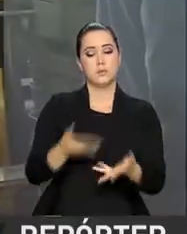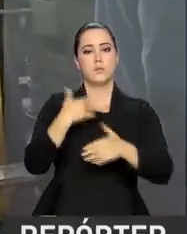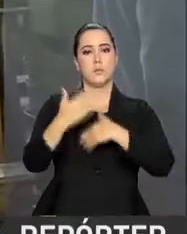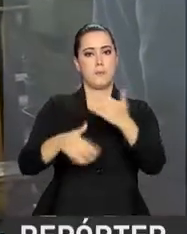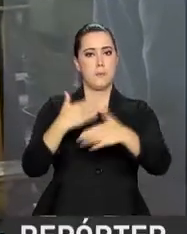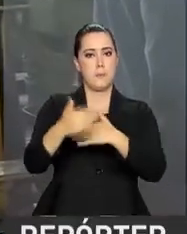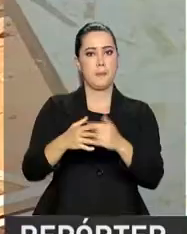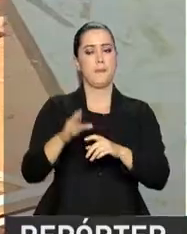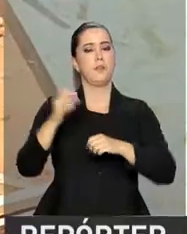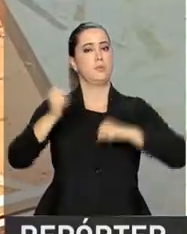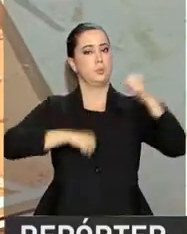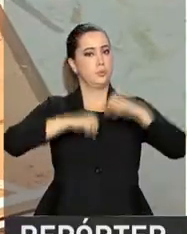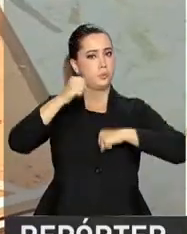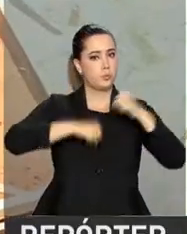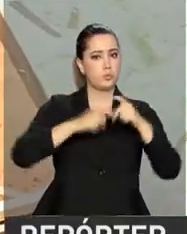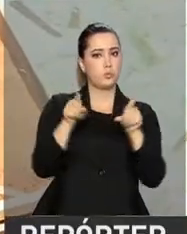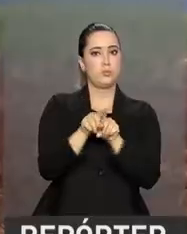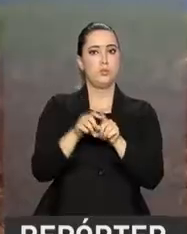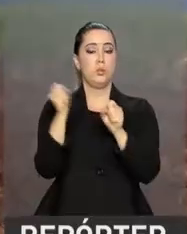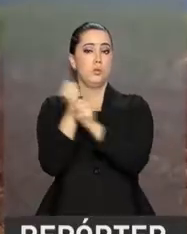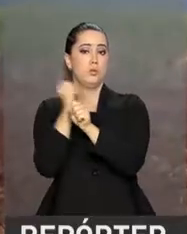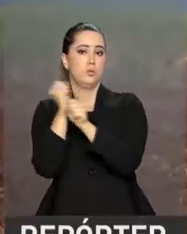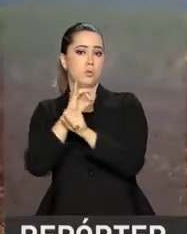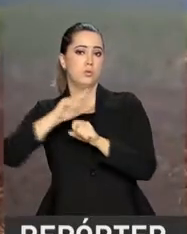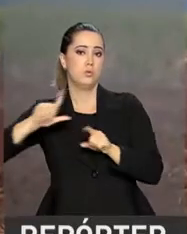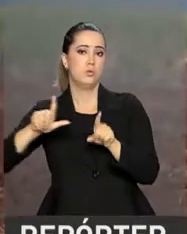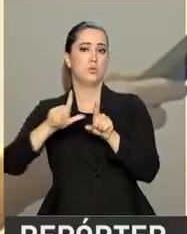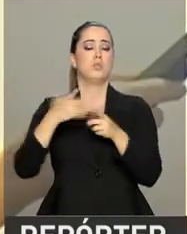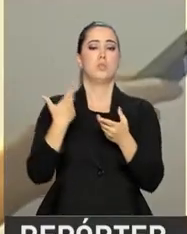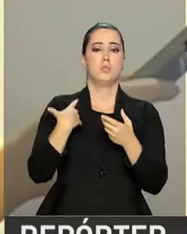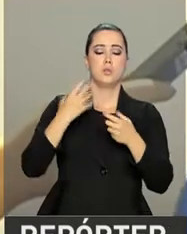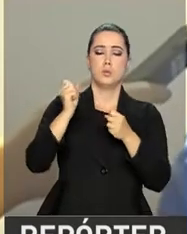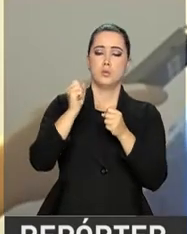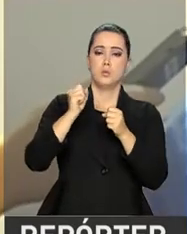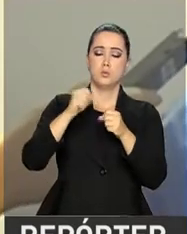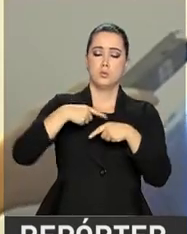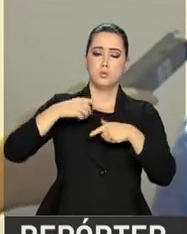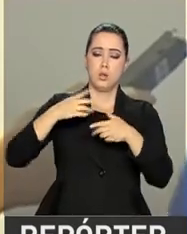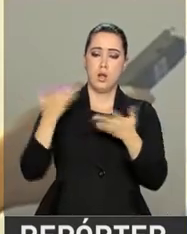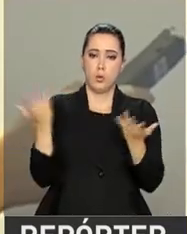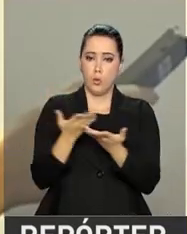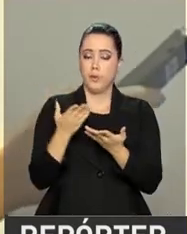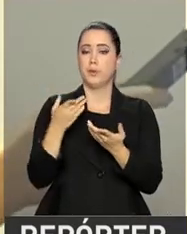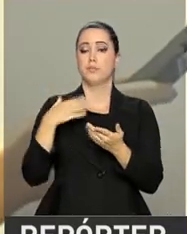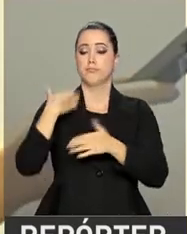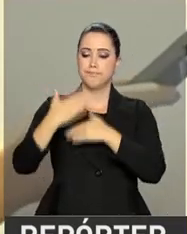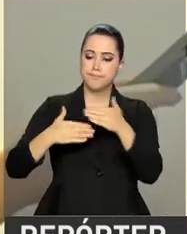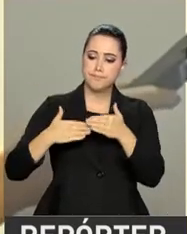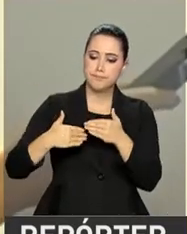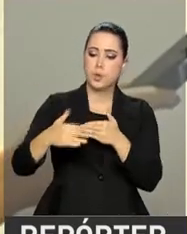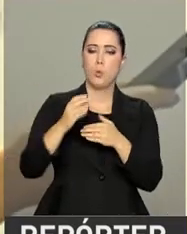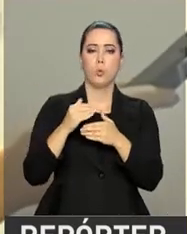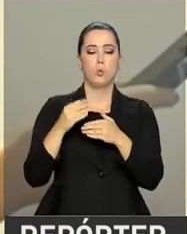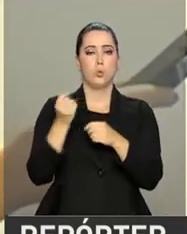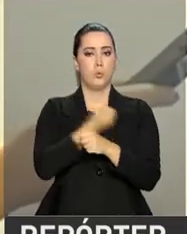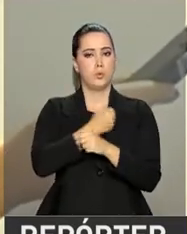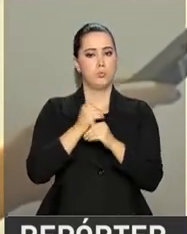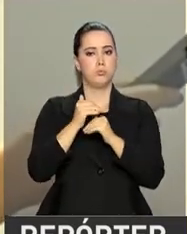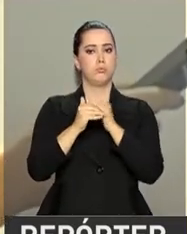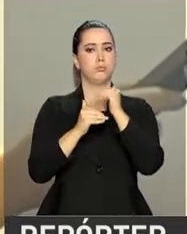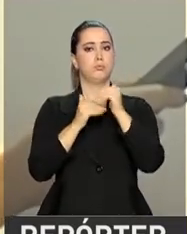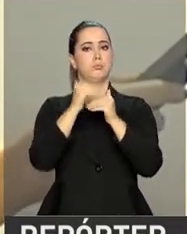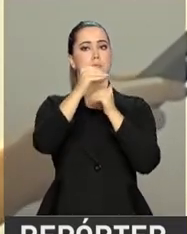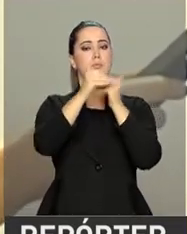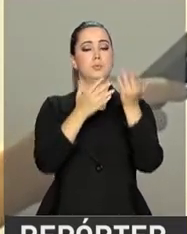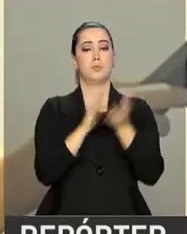avanço da indústria, da construção civil e do agronegócio. Para o IBGE, a tendência é que esse número continue crescendo.